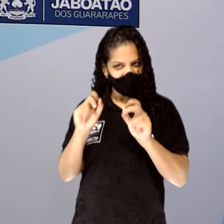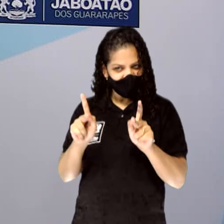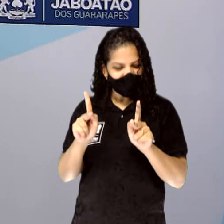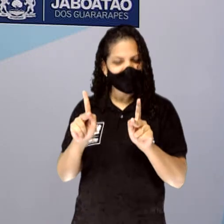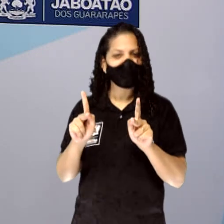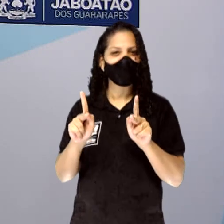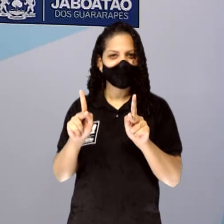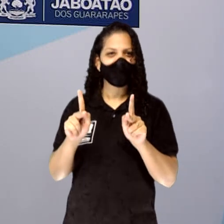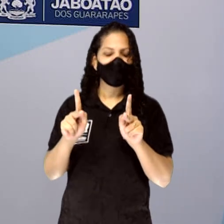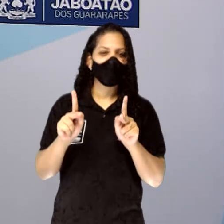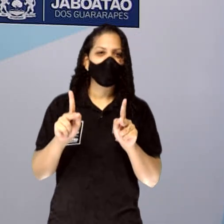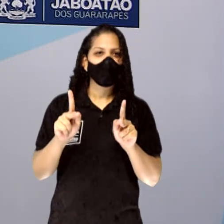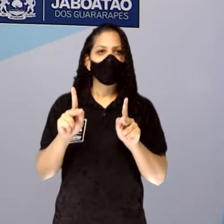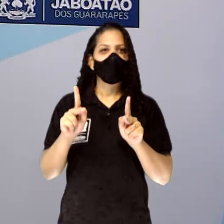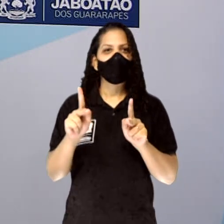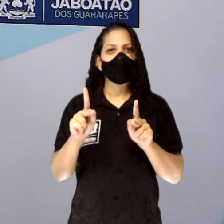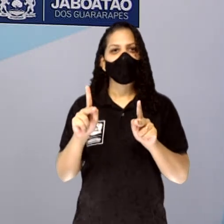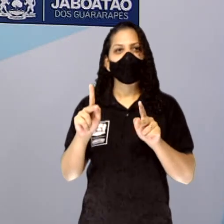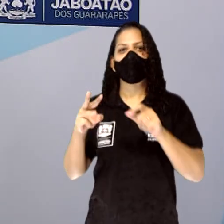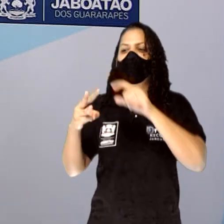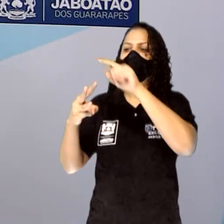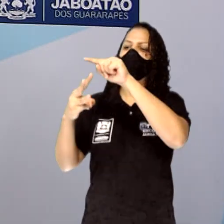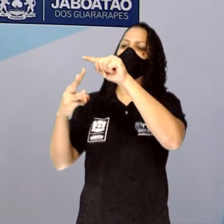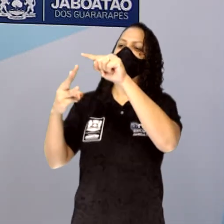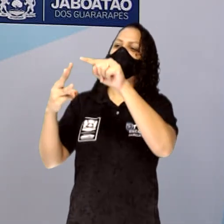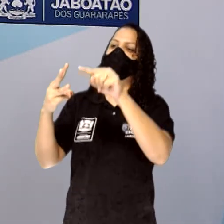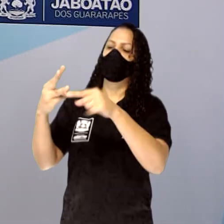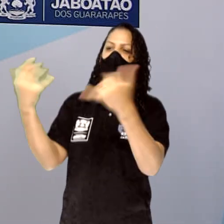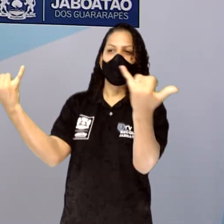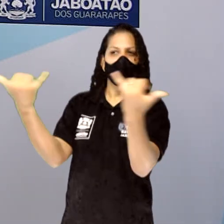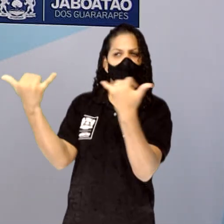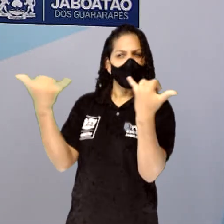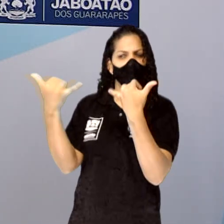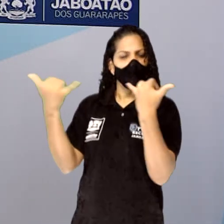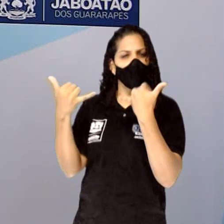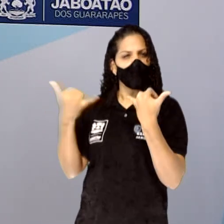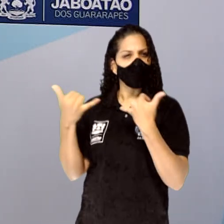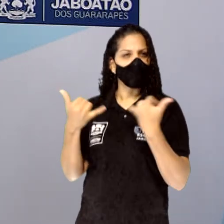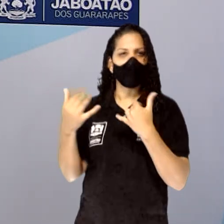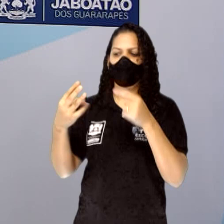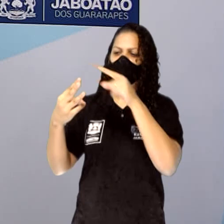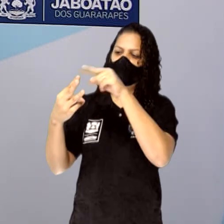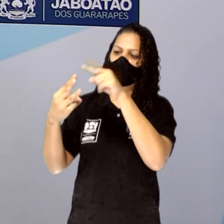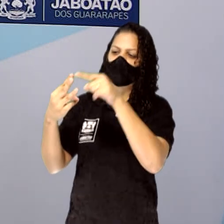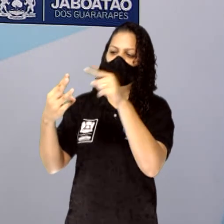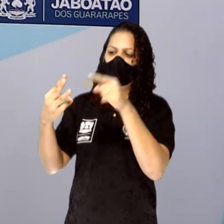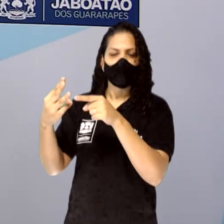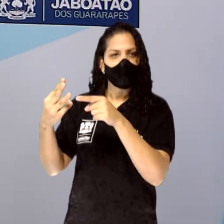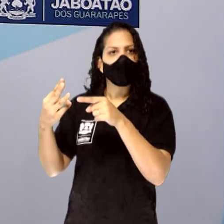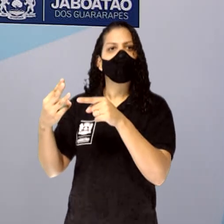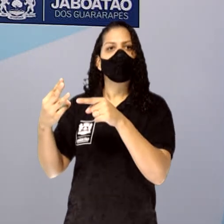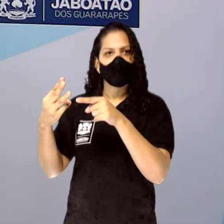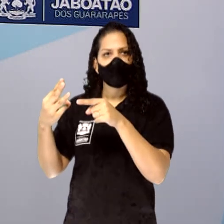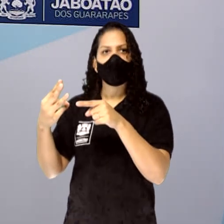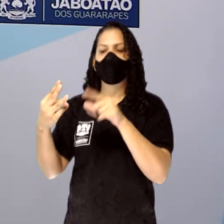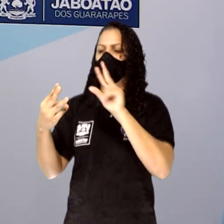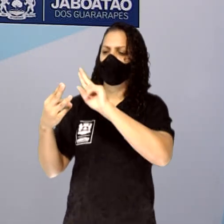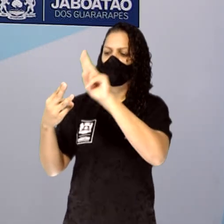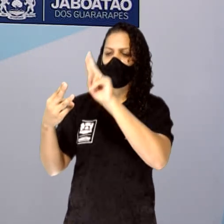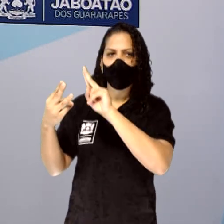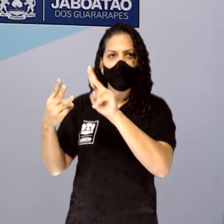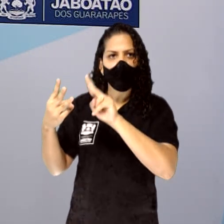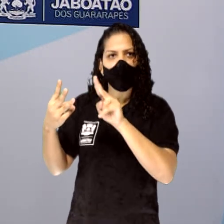tem. E daí vocês têm as personal information de cada um deles. Vocês têm ali